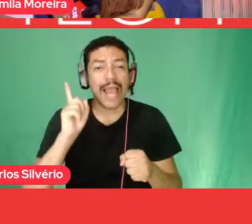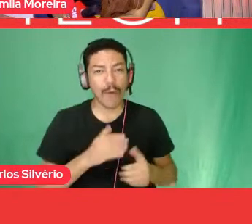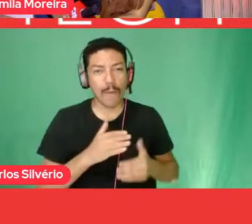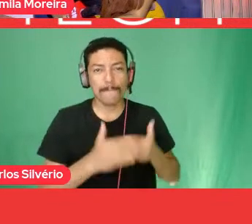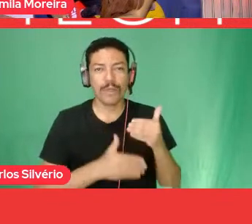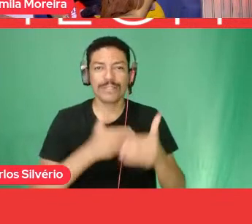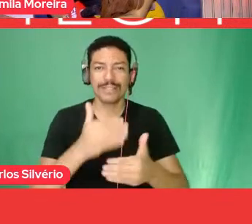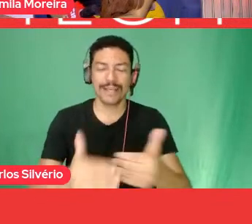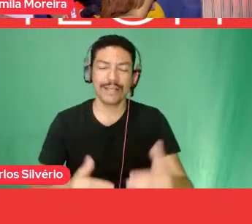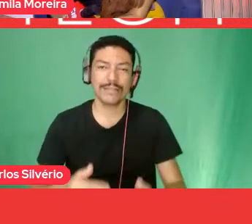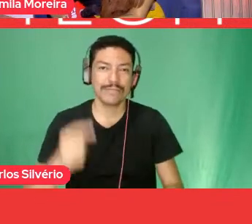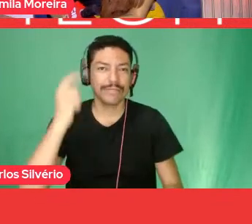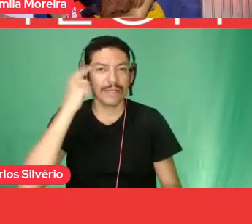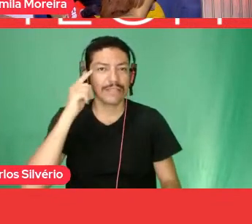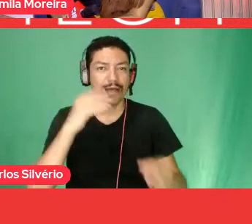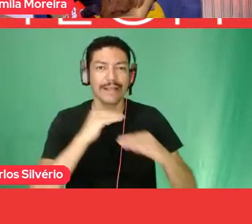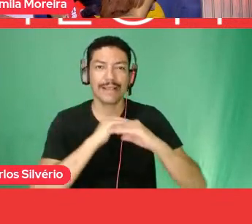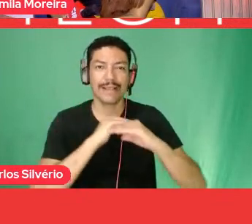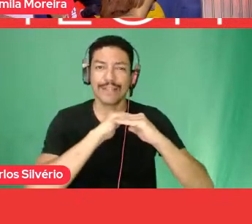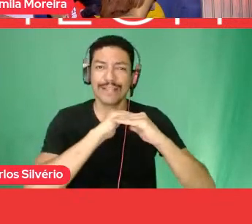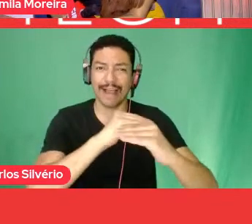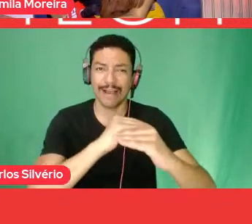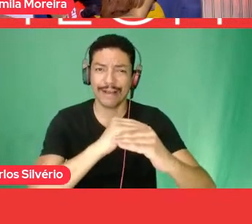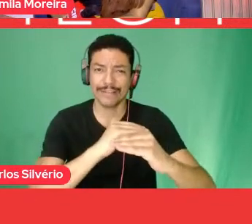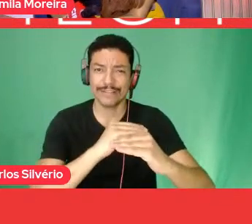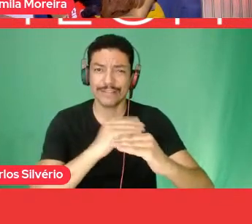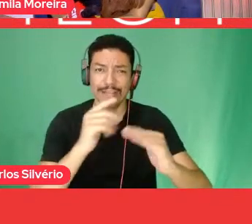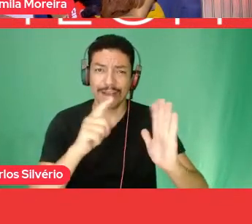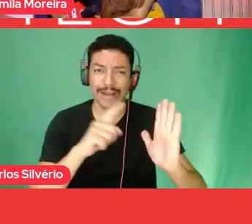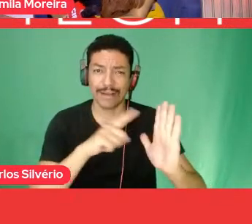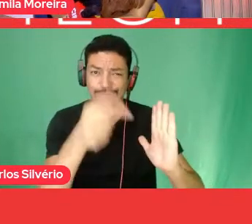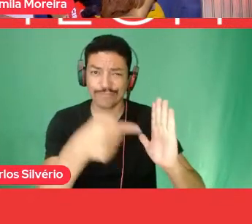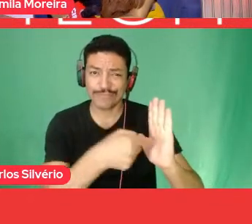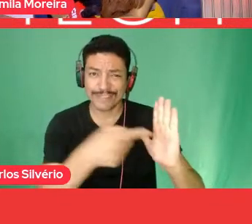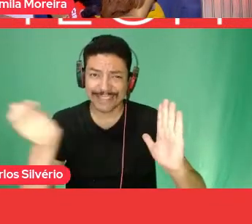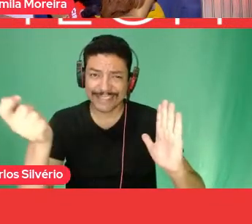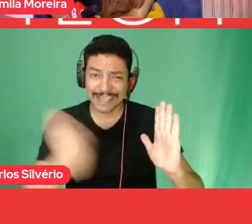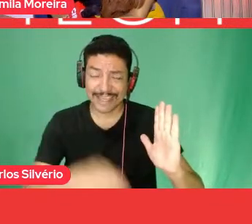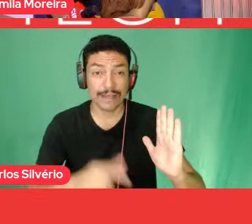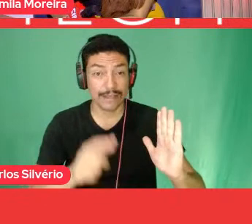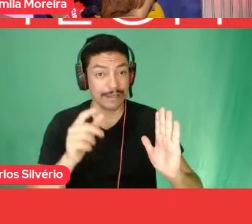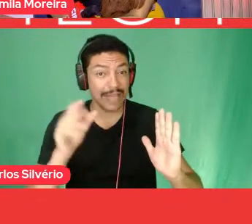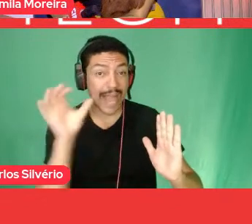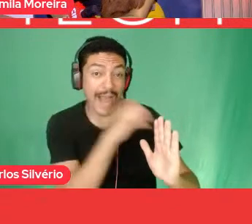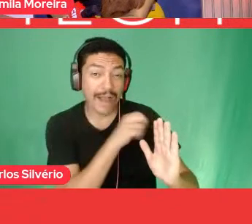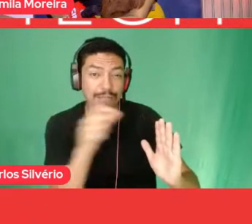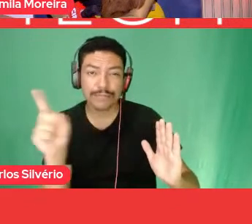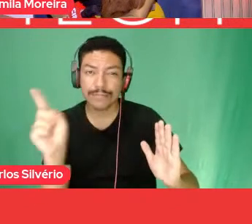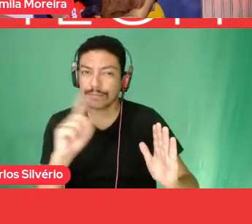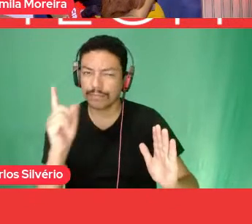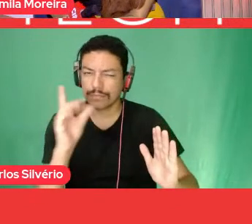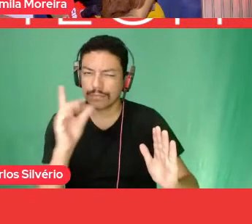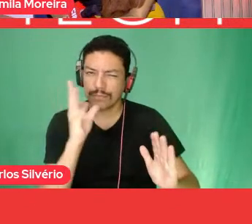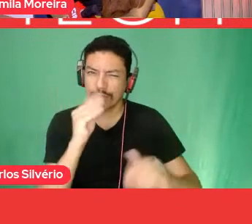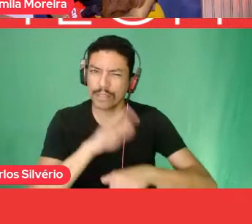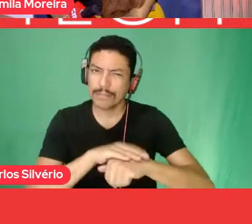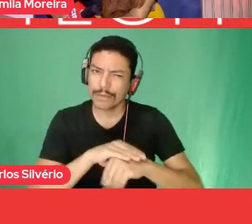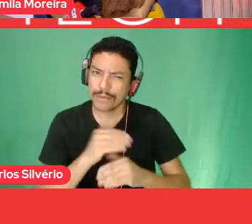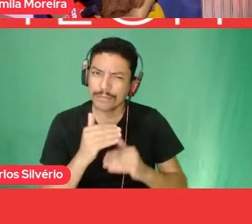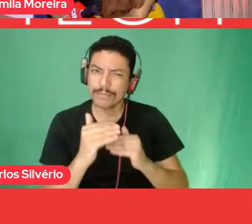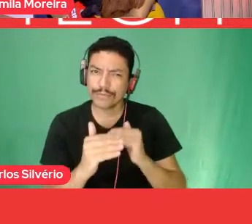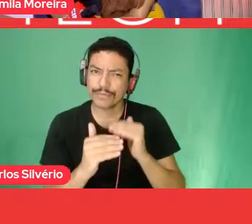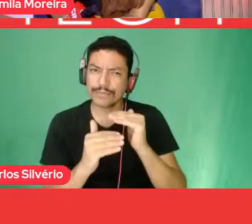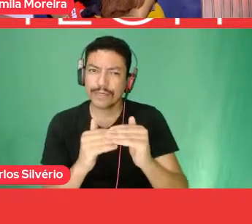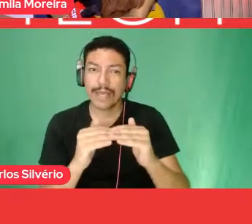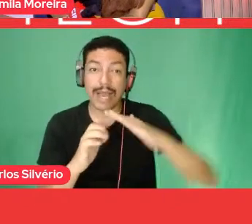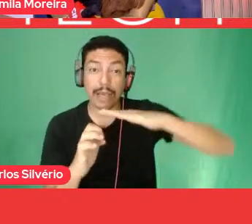né? Falar sobre equidade, conseguir atingir esse objetivo leva tempo, gente. Então, eu acho que assim, as empresas precisam sim se